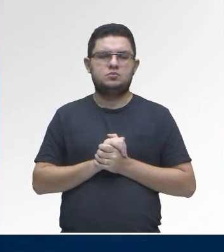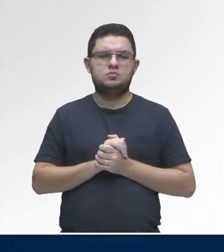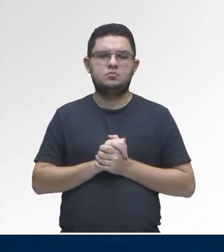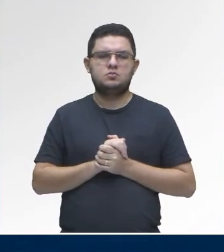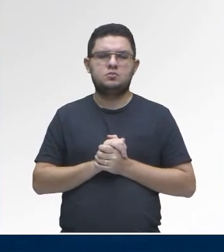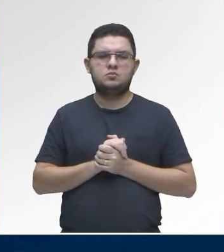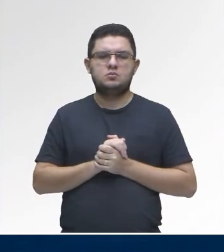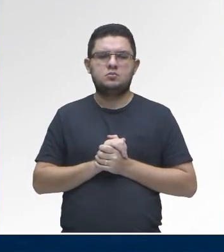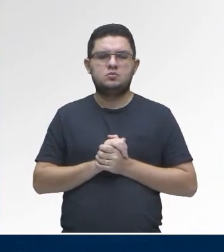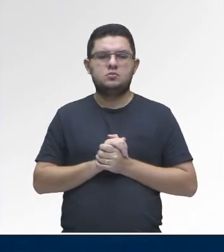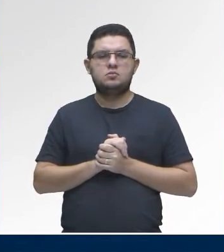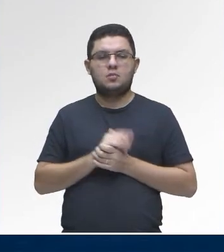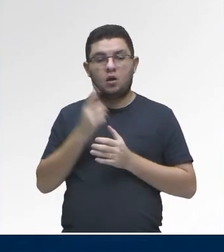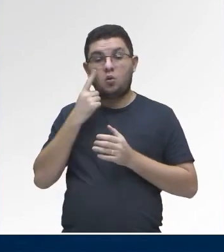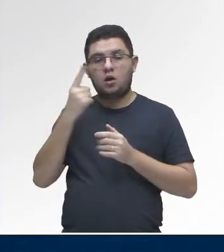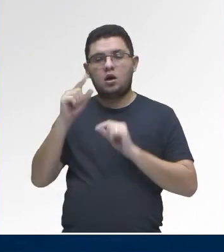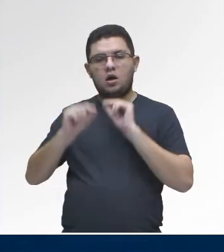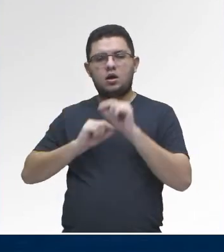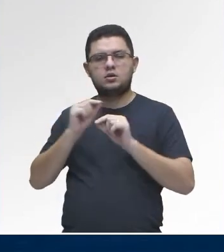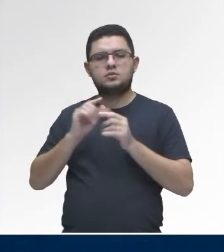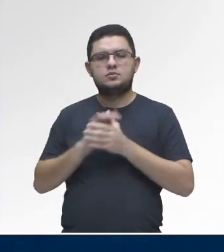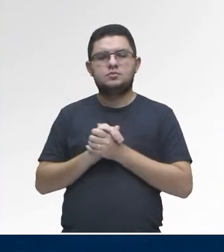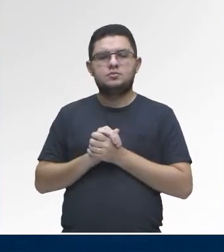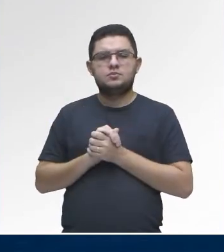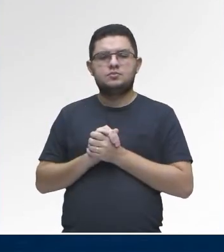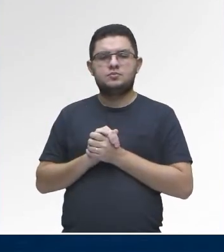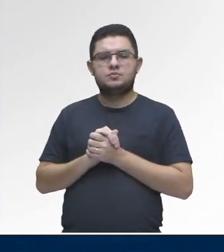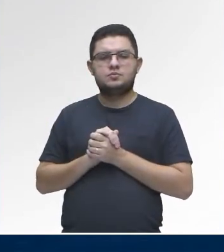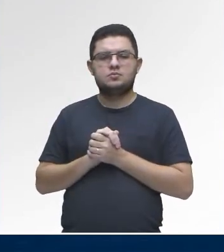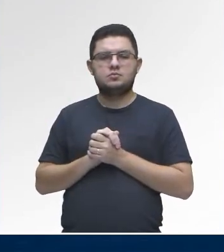essa igualdade aqui seja